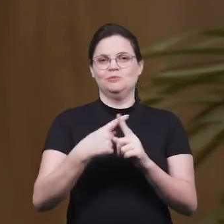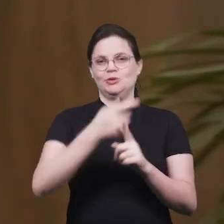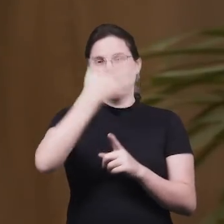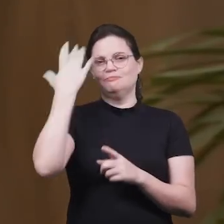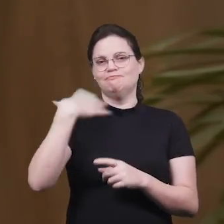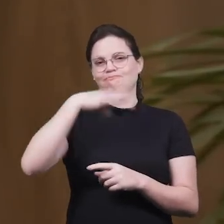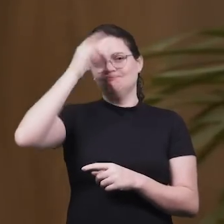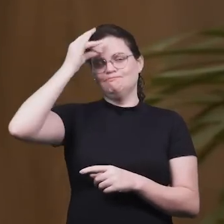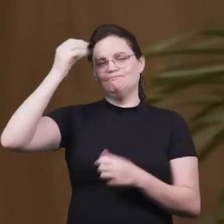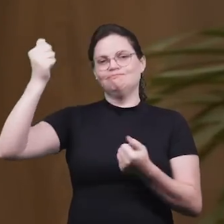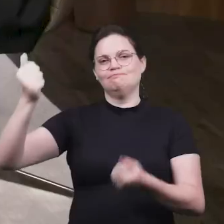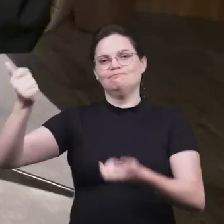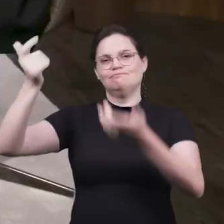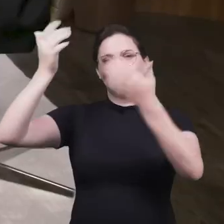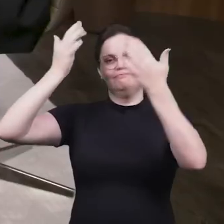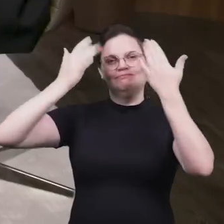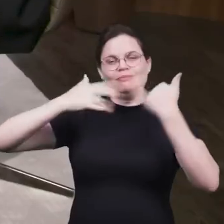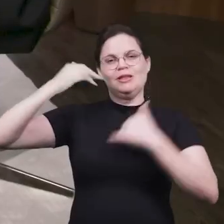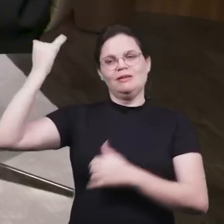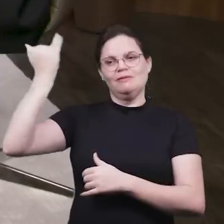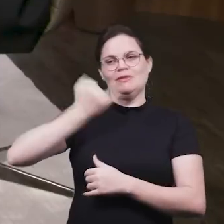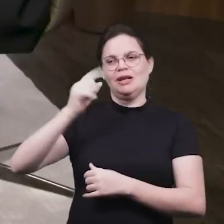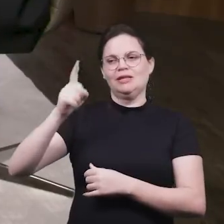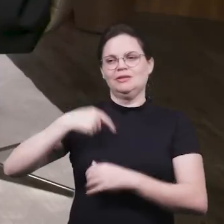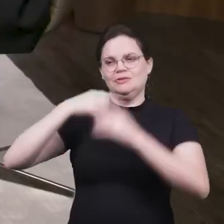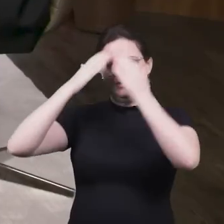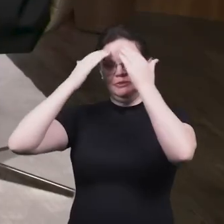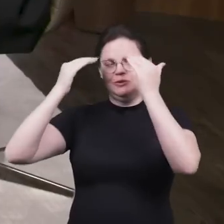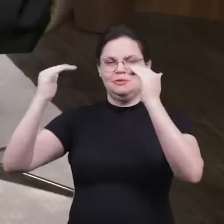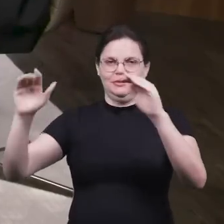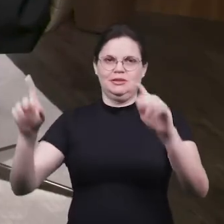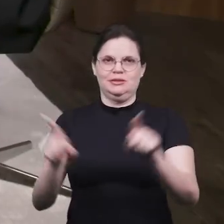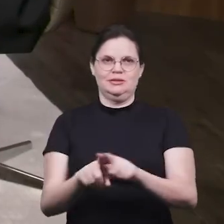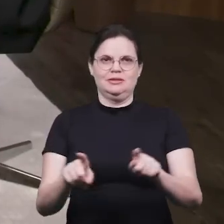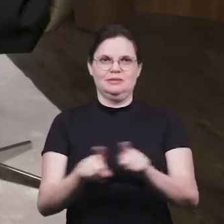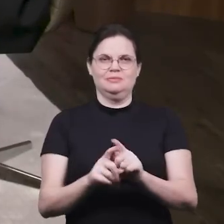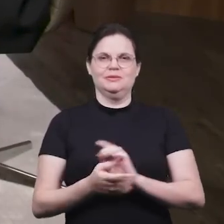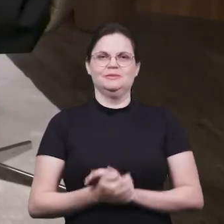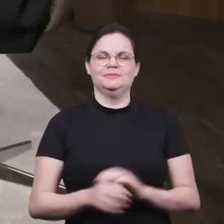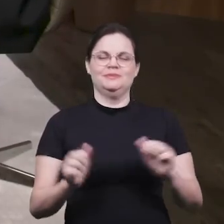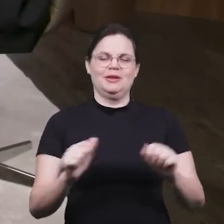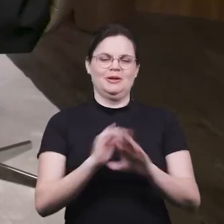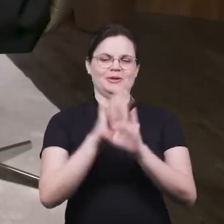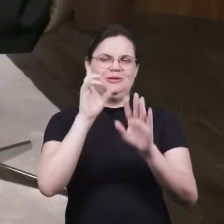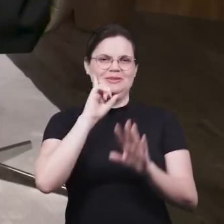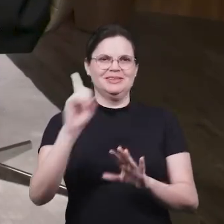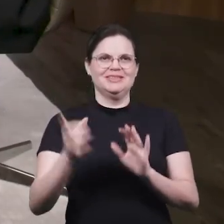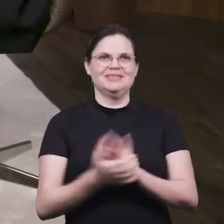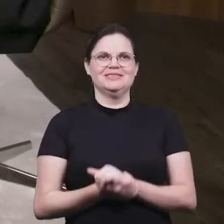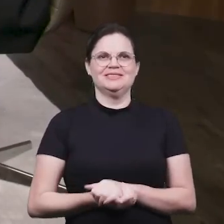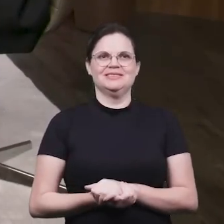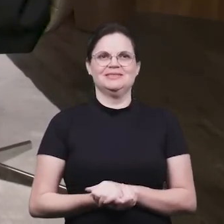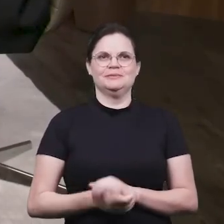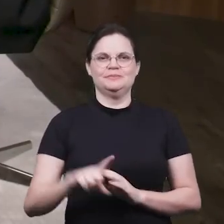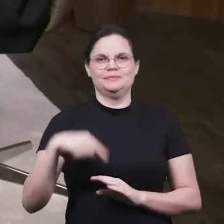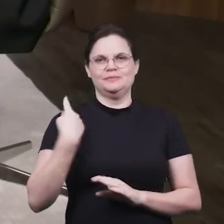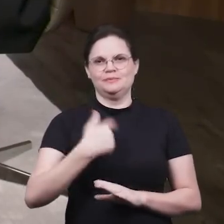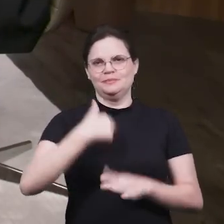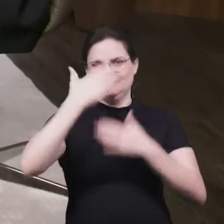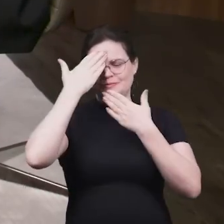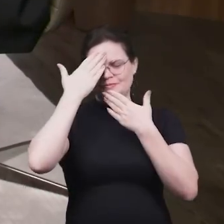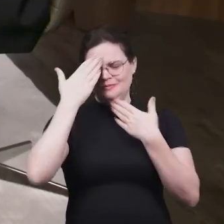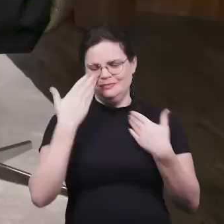Espírito Santo tem falado, e nós vemos isso também na vida de vocês. Glória a Deus. Glória a Deus. Nosso profundo